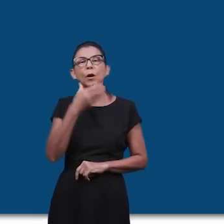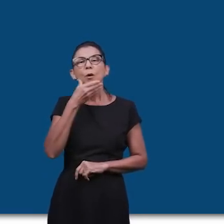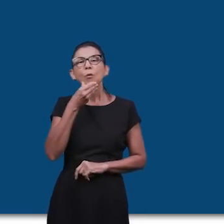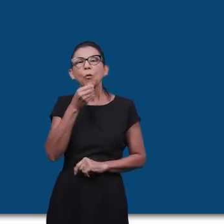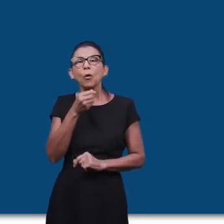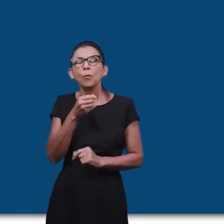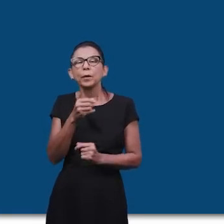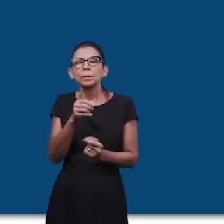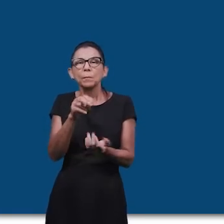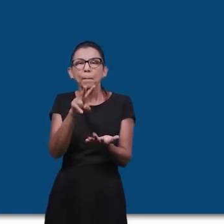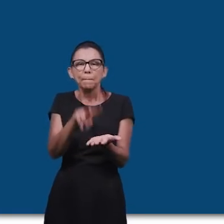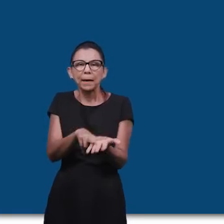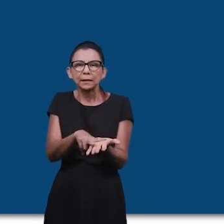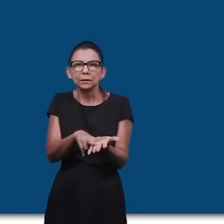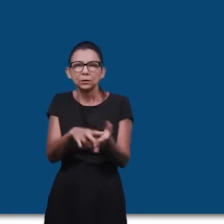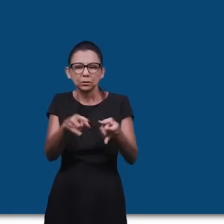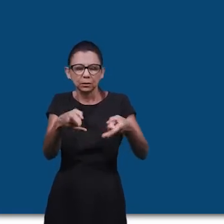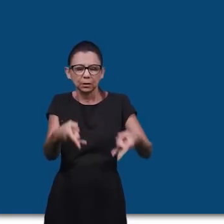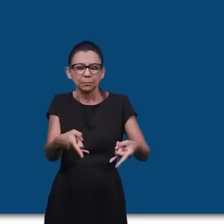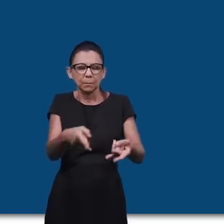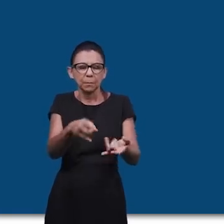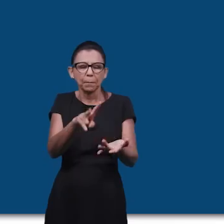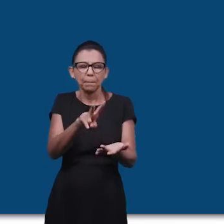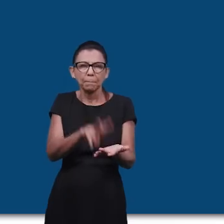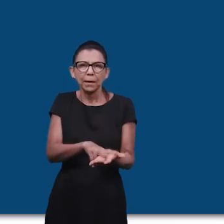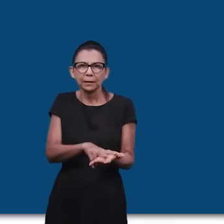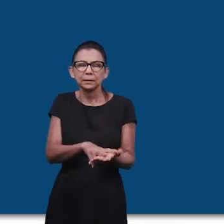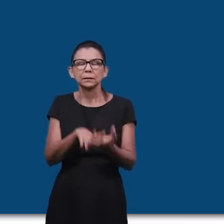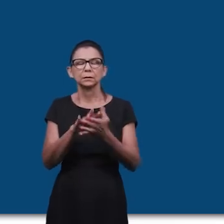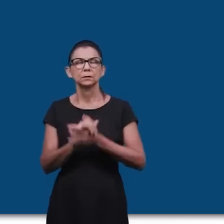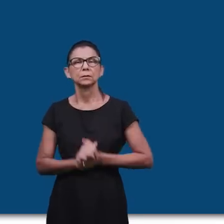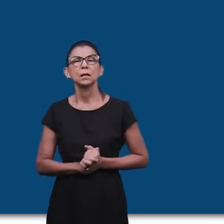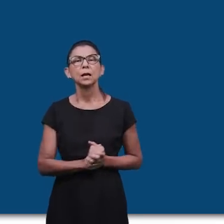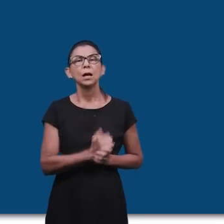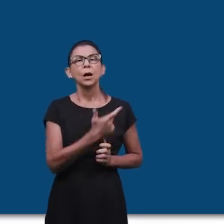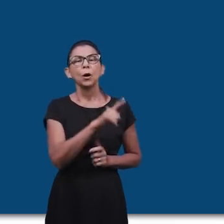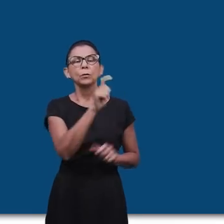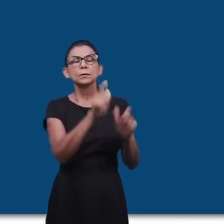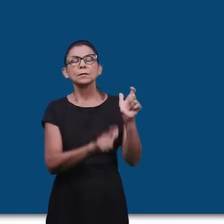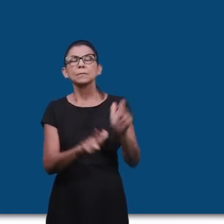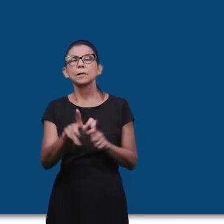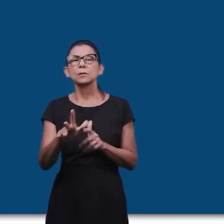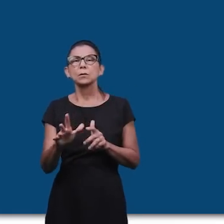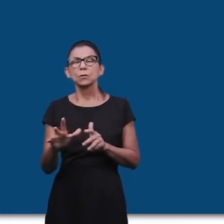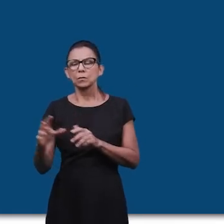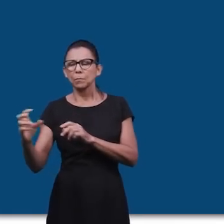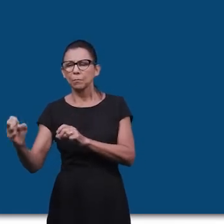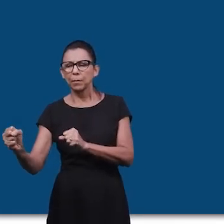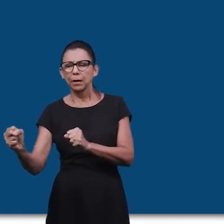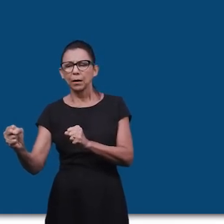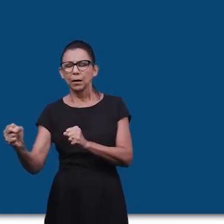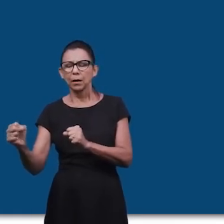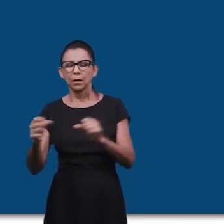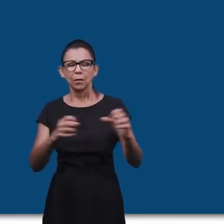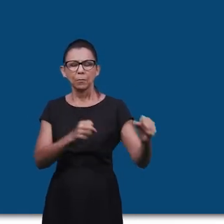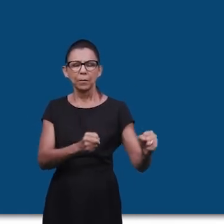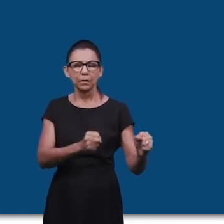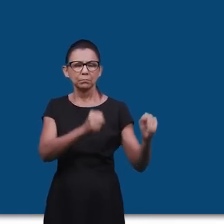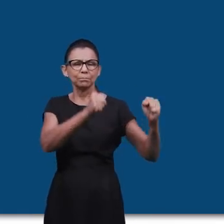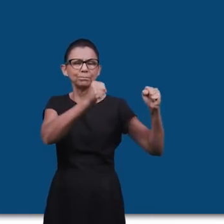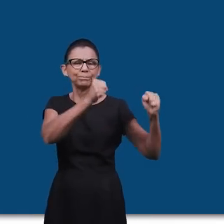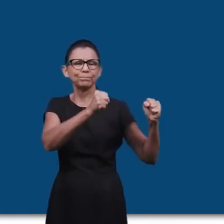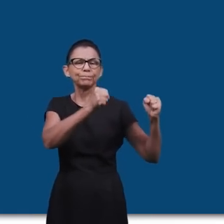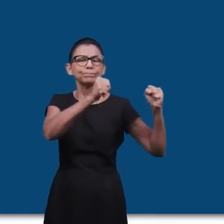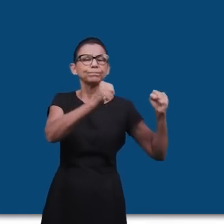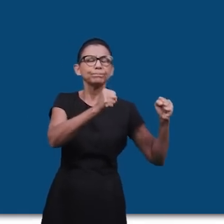que estava paralítico e procuravam fazê-lo entrar e pô-lo diante dele. E não achando por